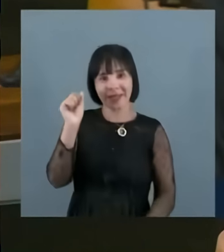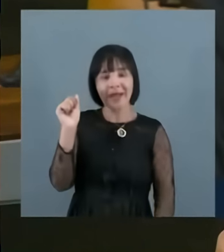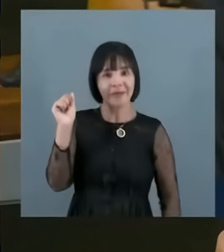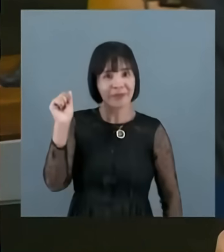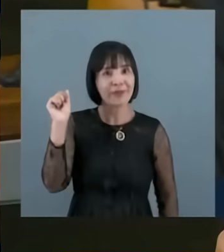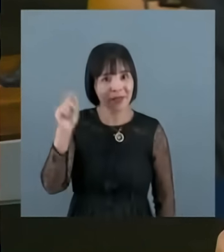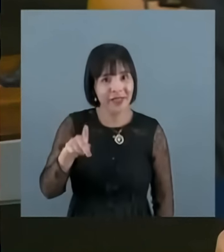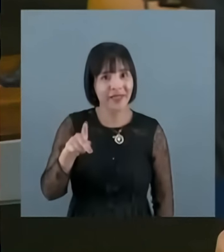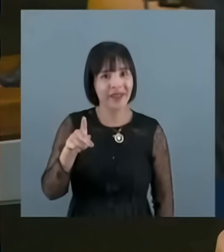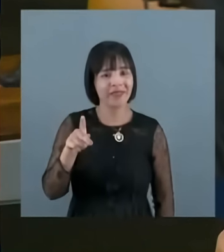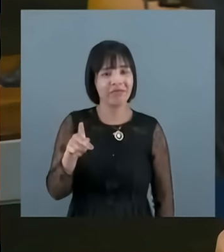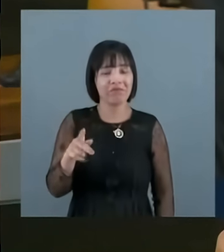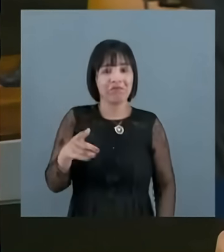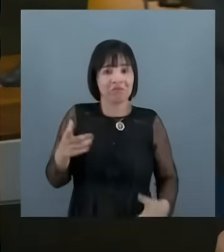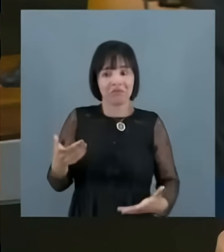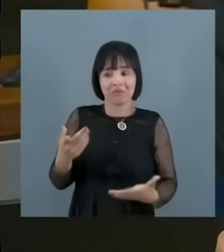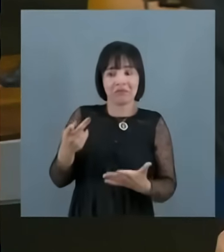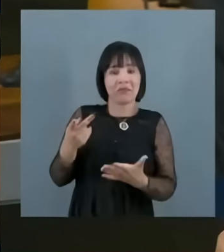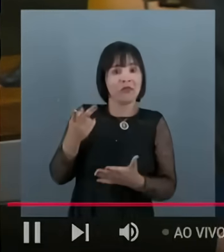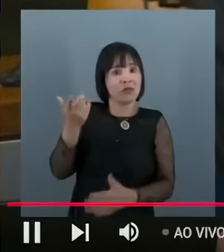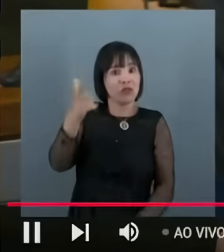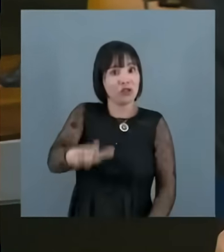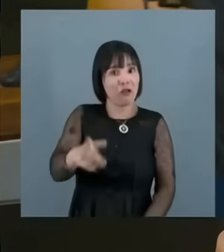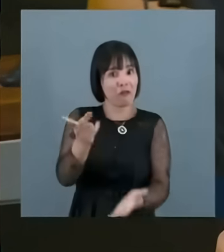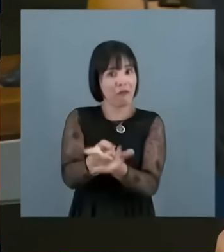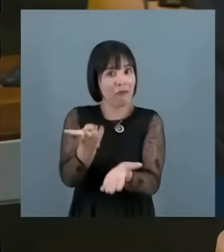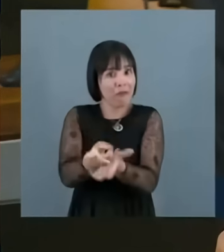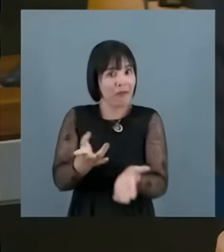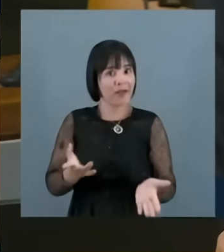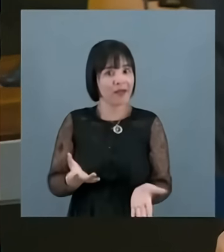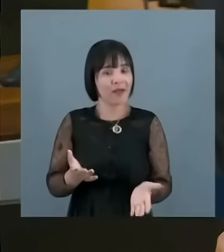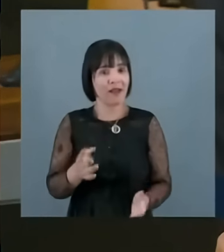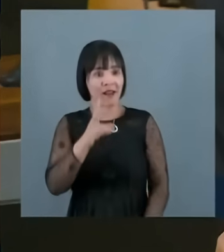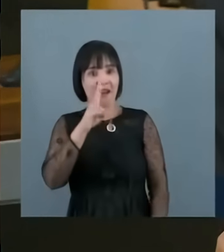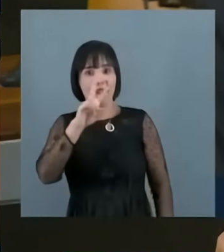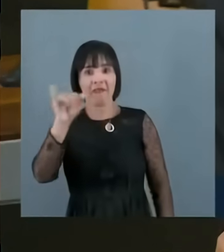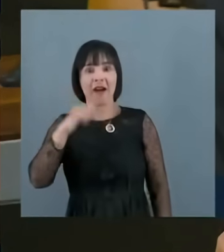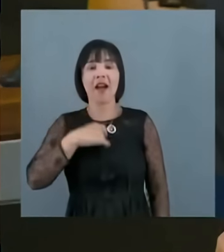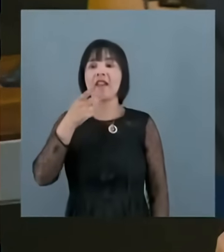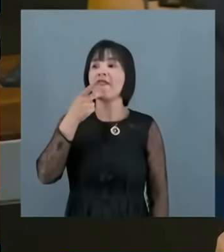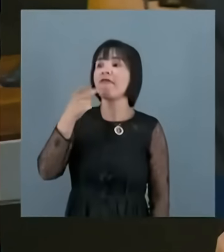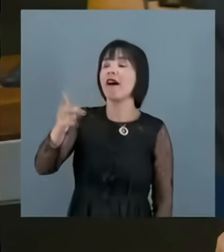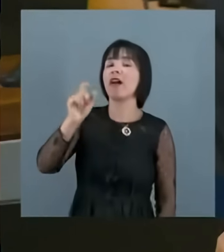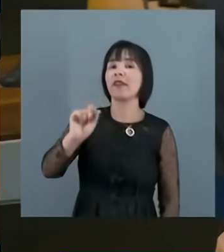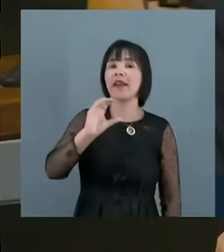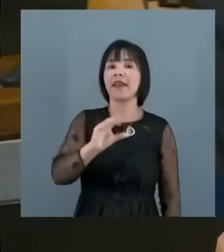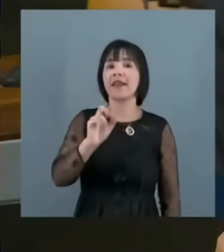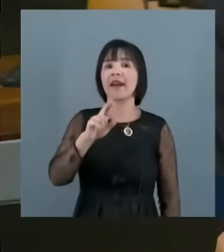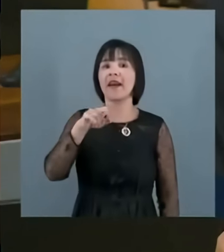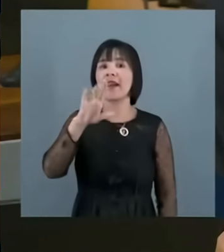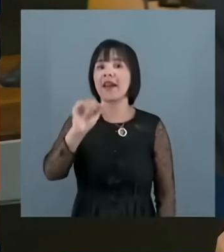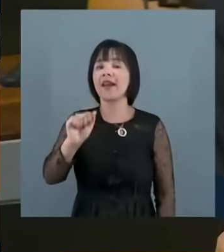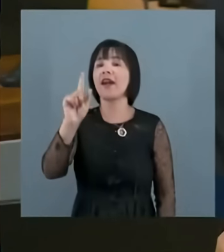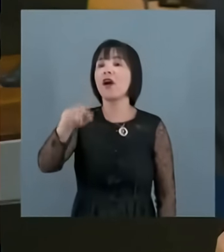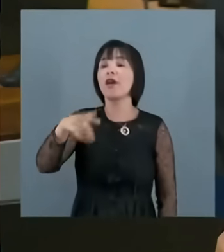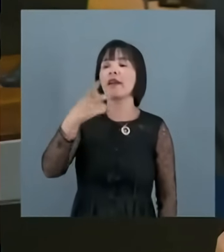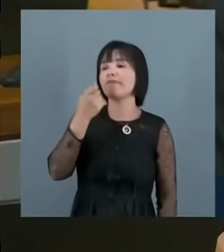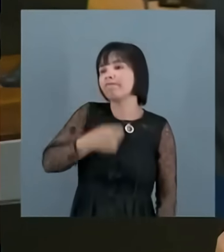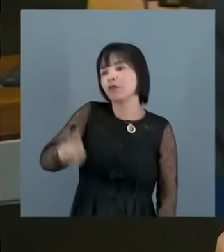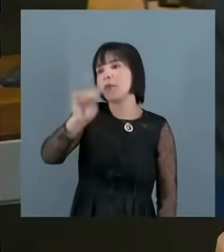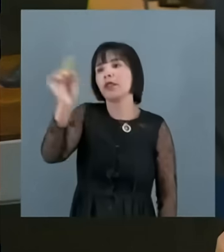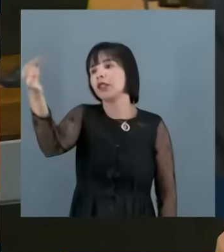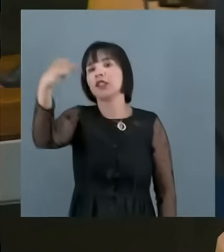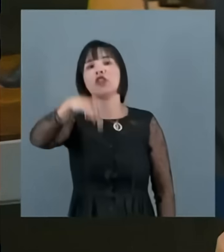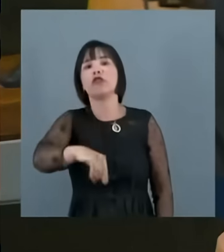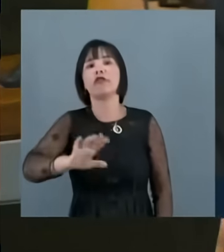aí ele comete o mesmo erro. Vai lá e diz ao careca que ele não precisa vir.